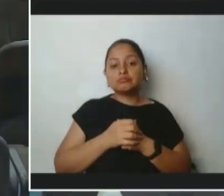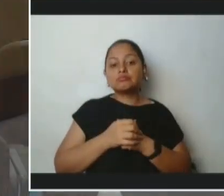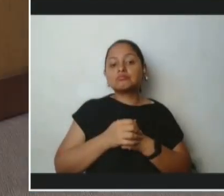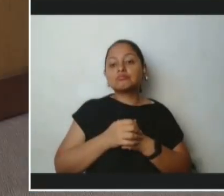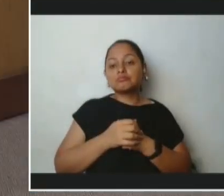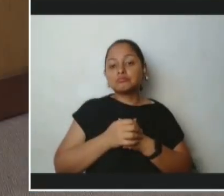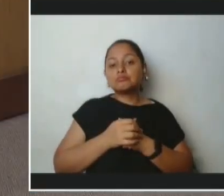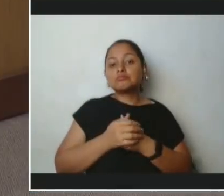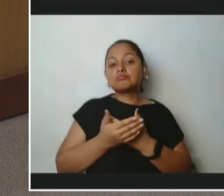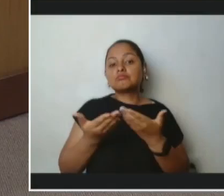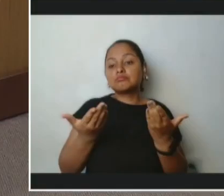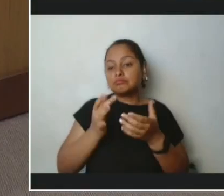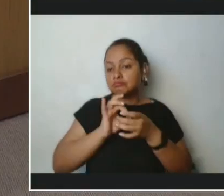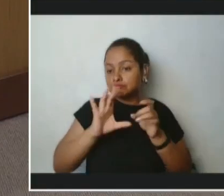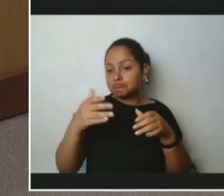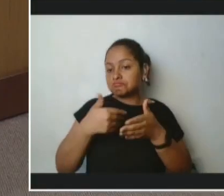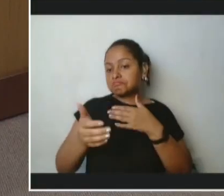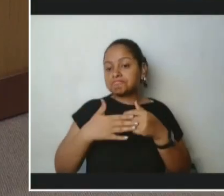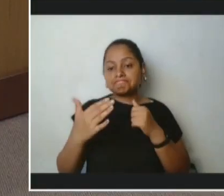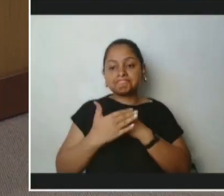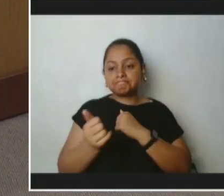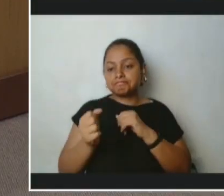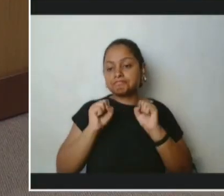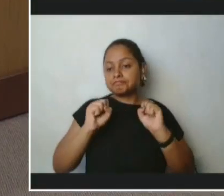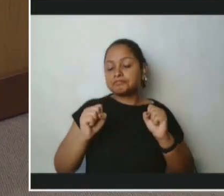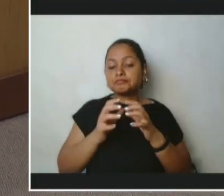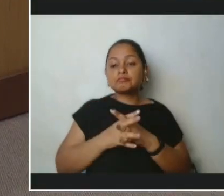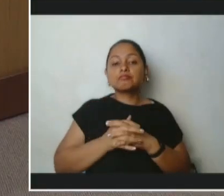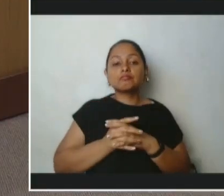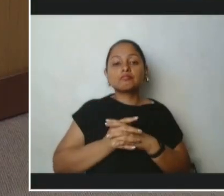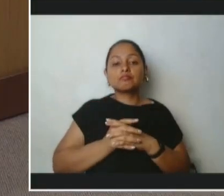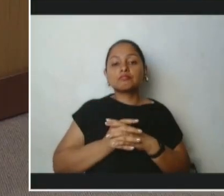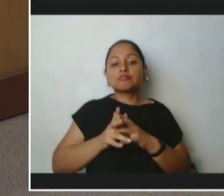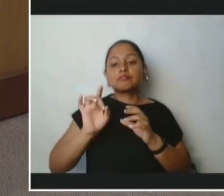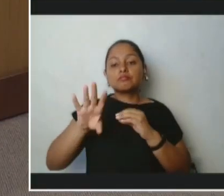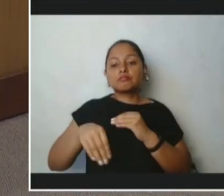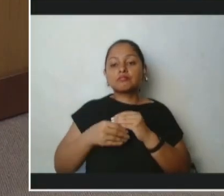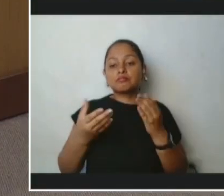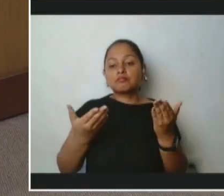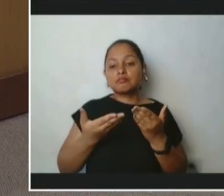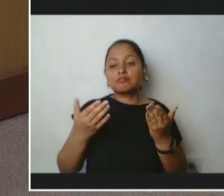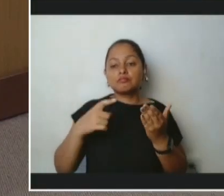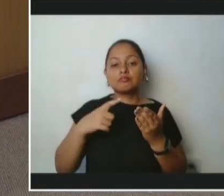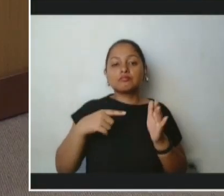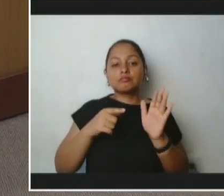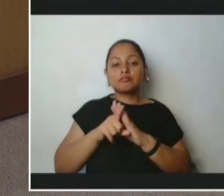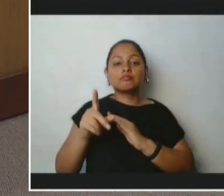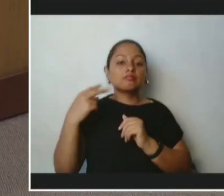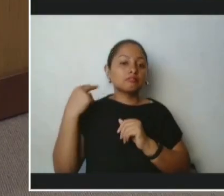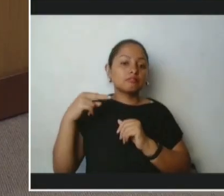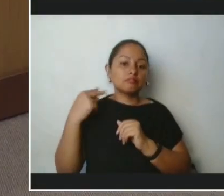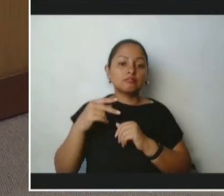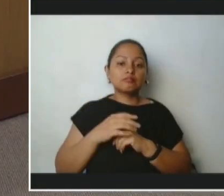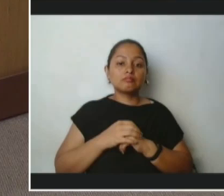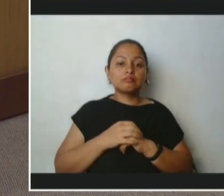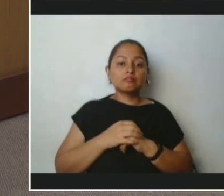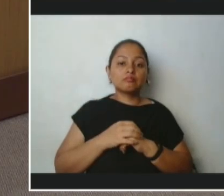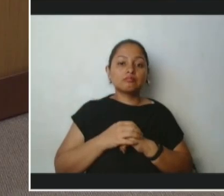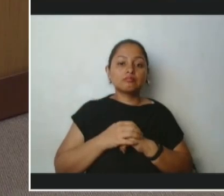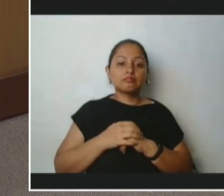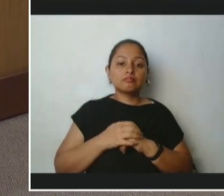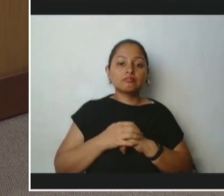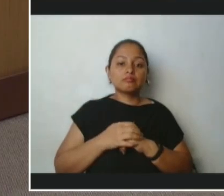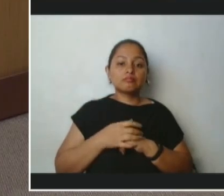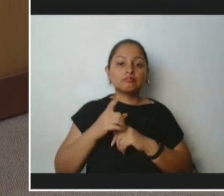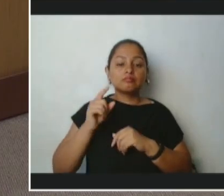só complementar agora, se tinha mais alguma pergunta dos vereadores. Acredito que o nosso maior problema e preocupação realmente é com o fundo previdenciário,